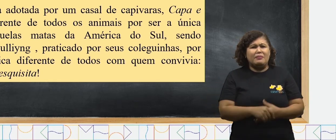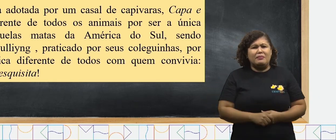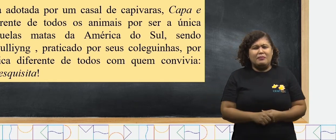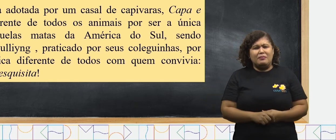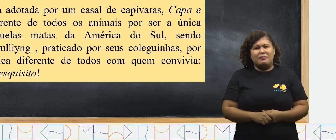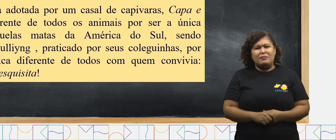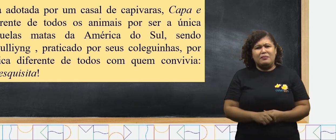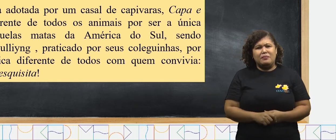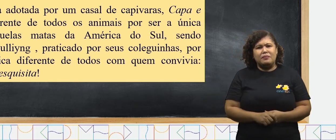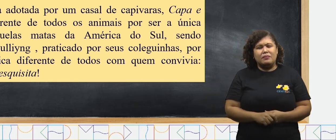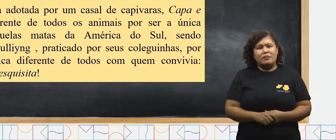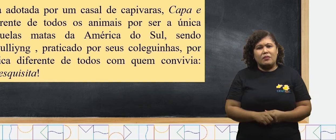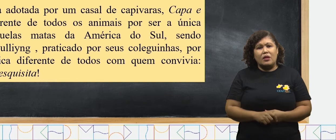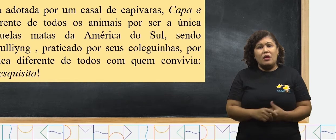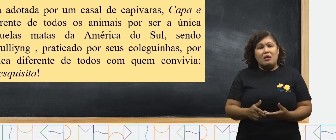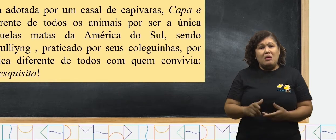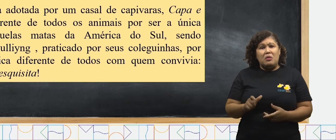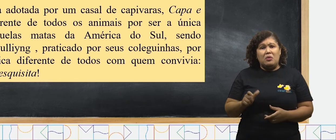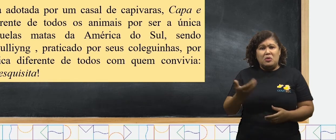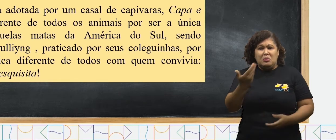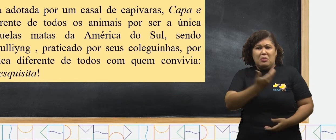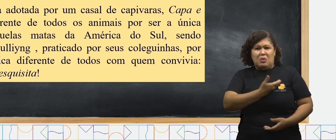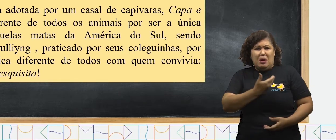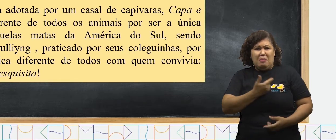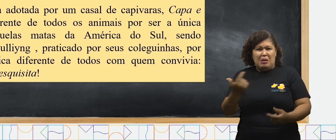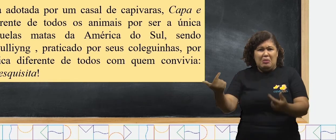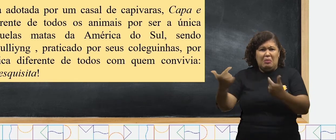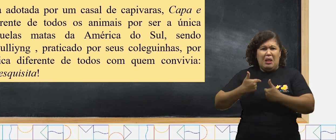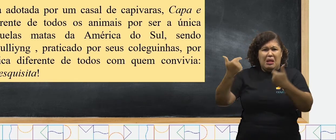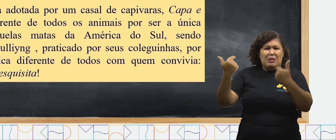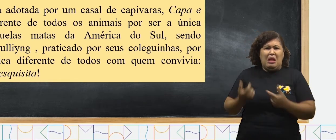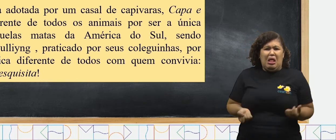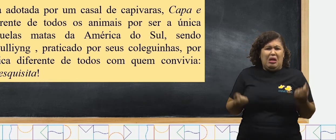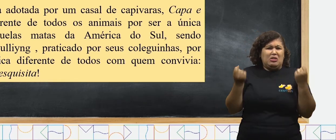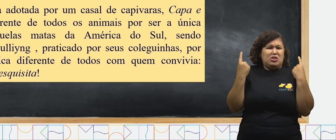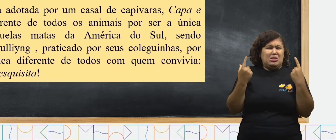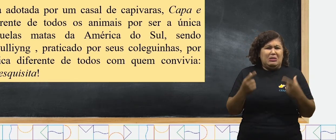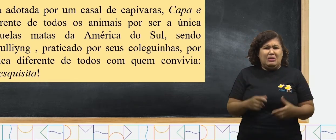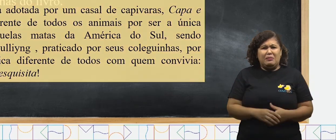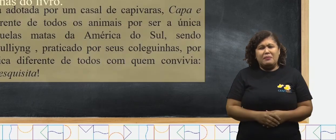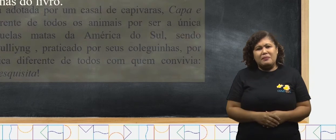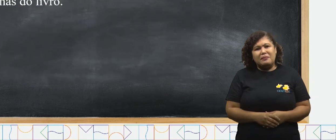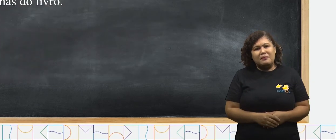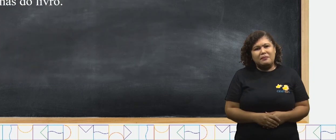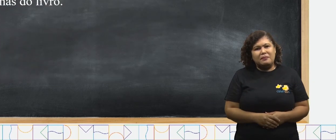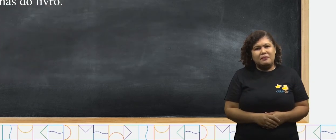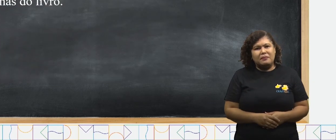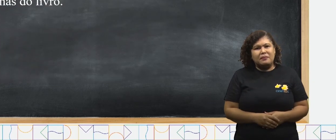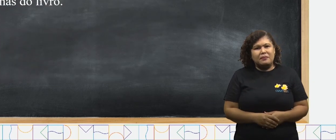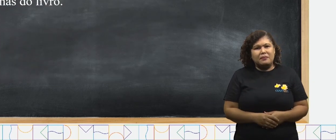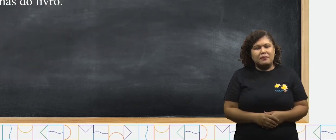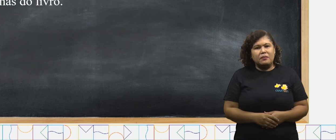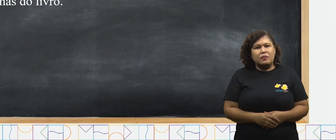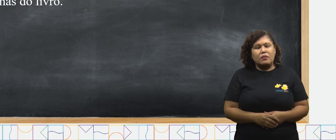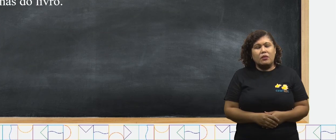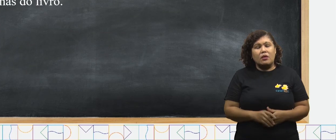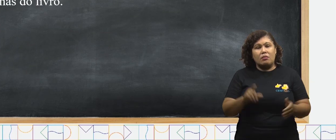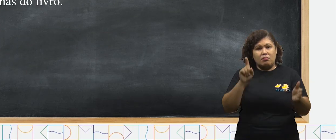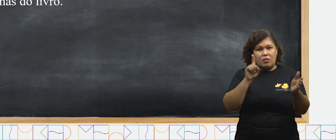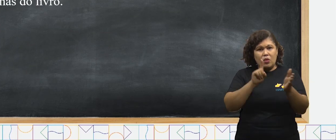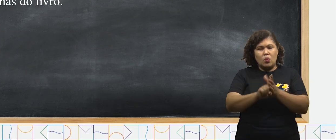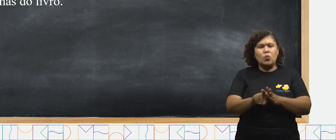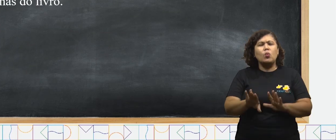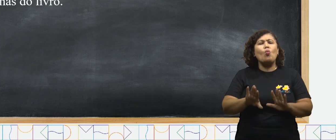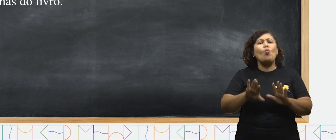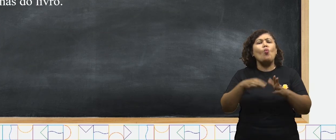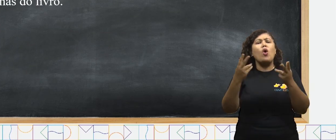a tromba. Chamavam-na de esquisita. Vamos às alternativas. Qual